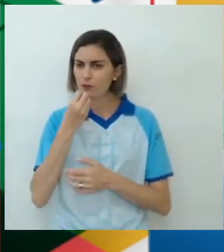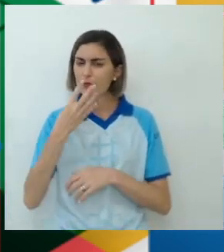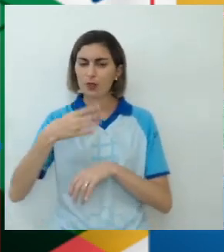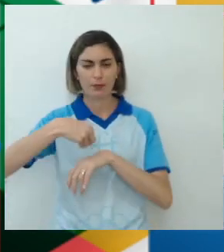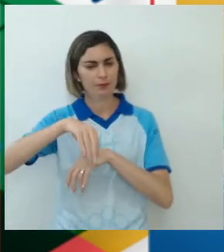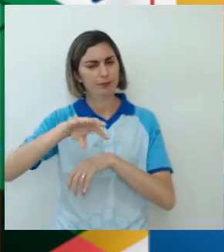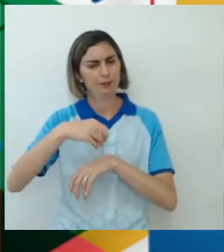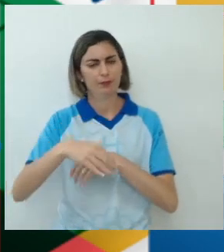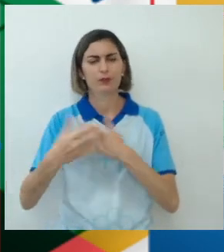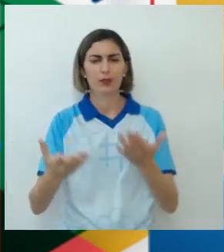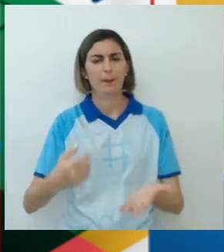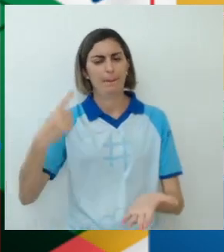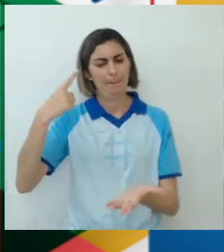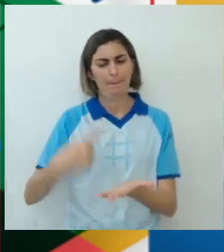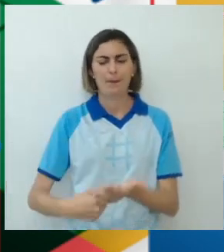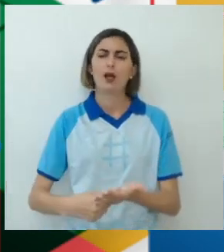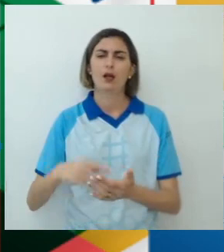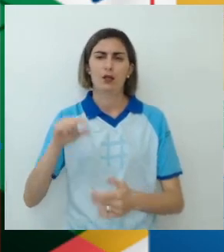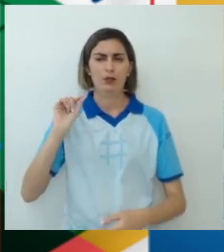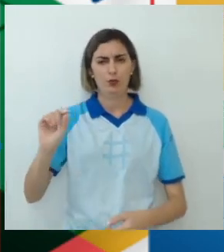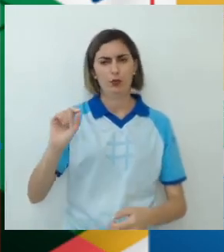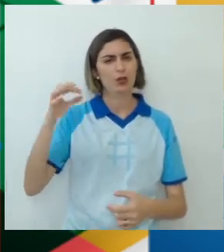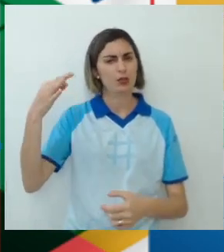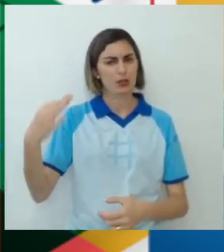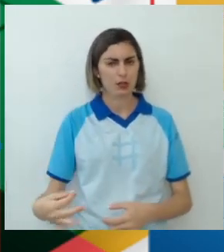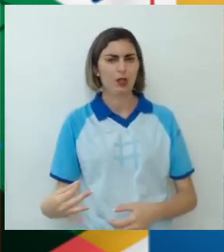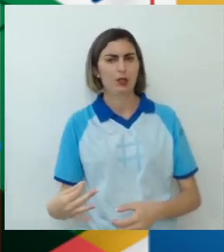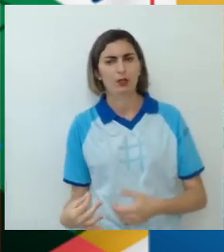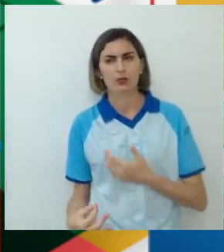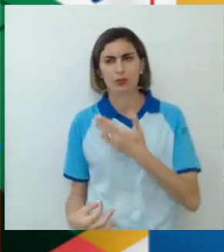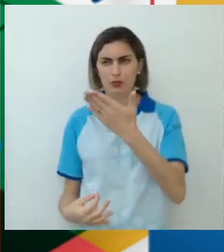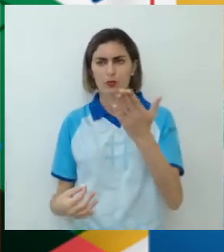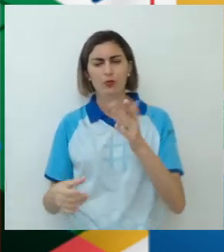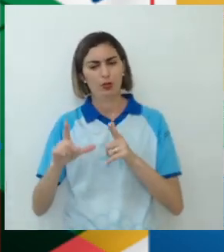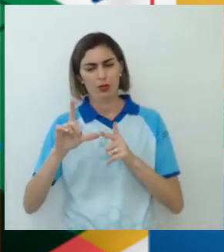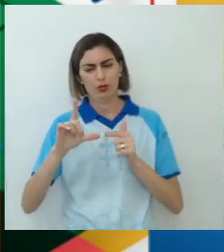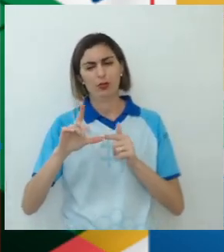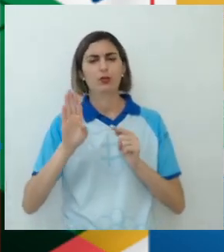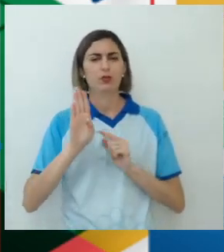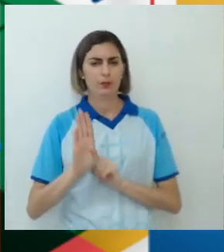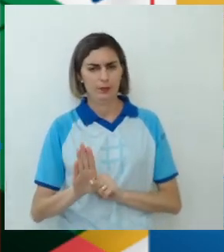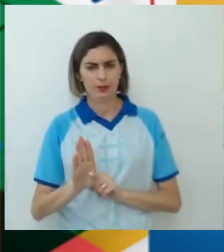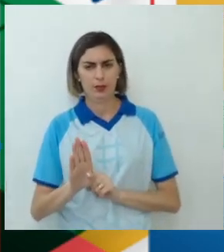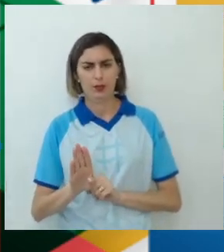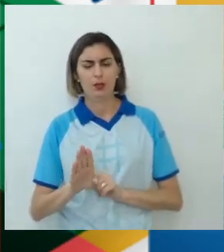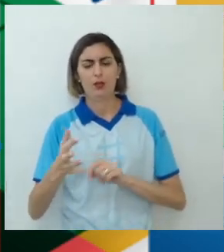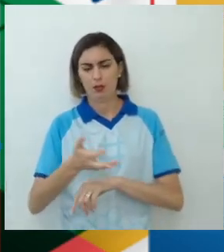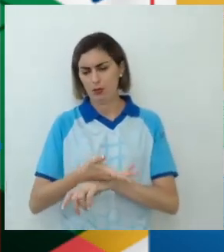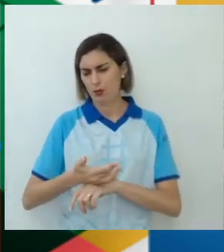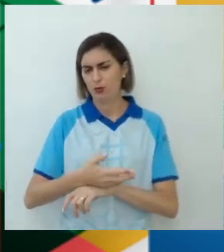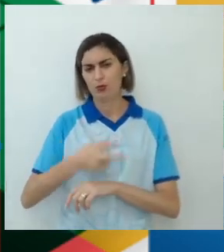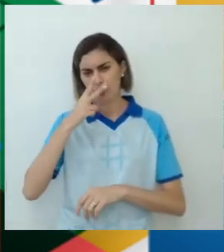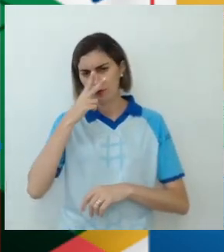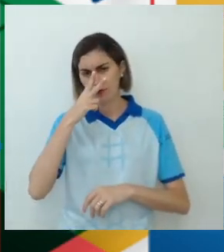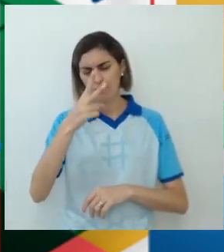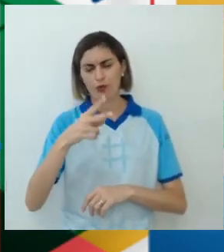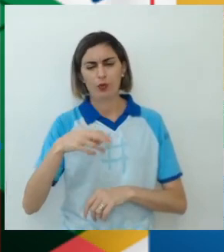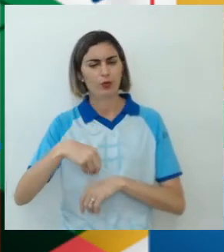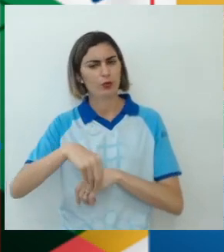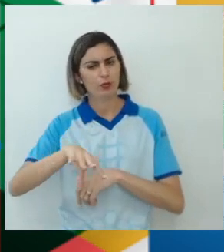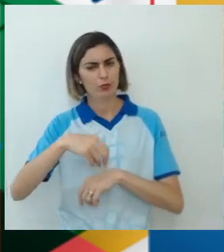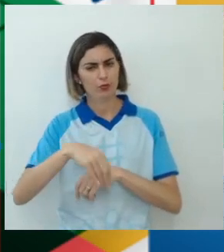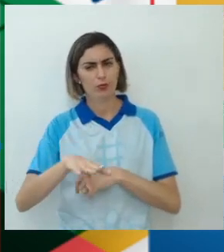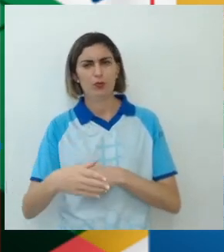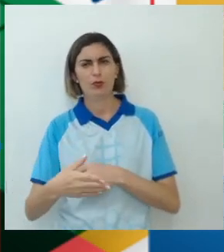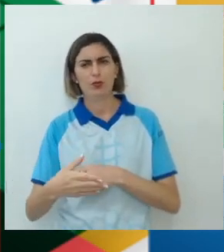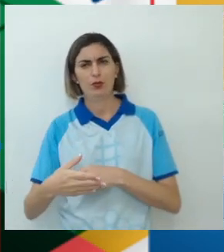né? Ela quer que a gente marque o que é correto. A letra B, ele diz assim: ácidos fortes